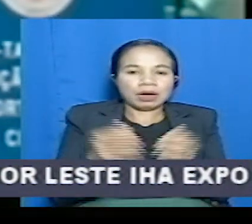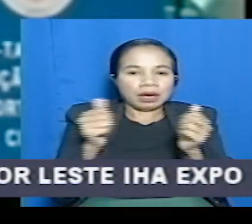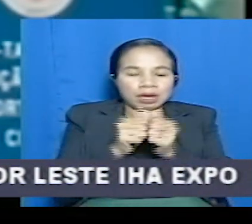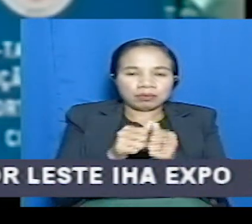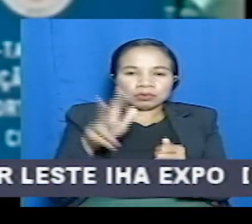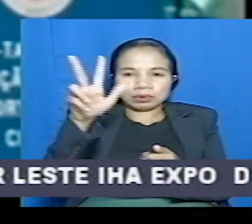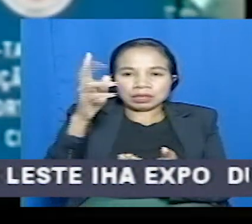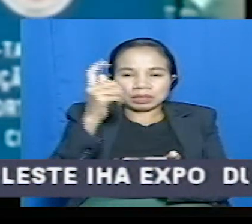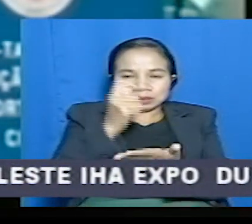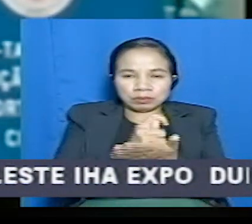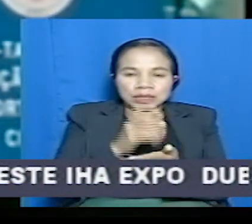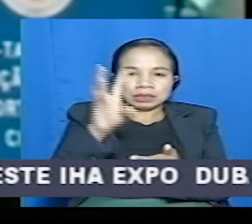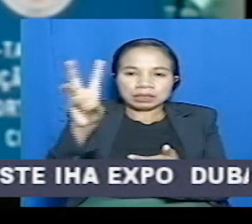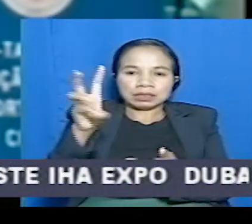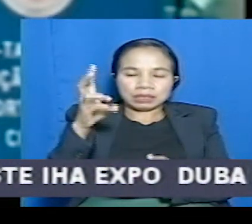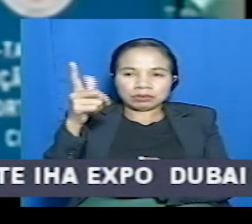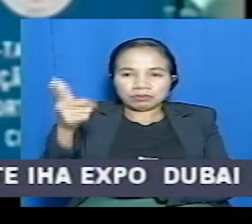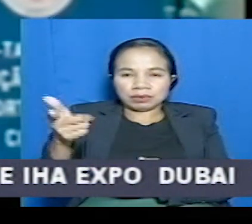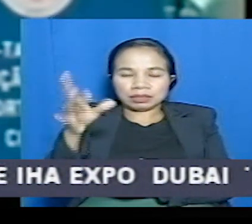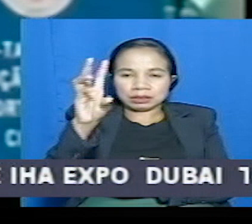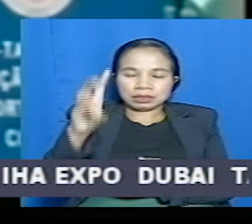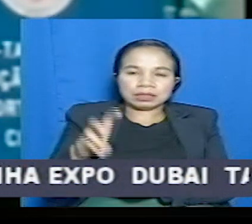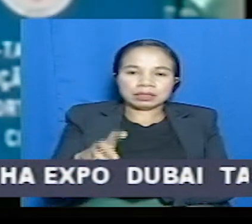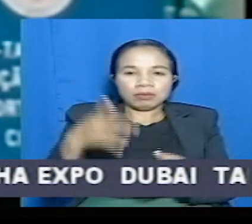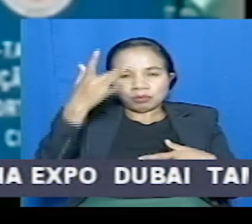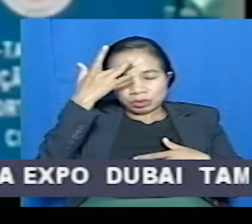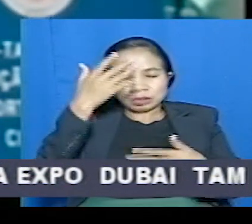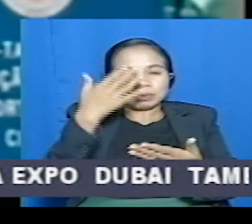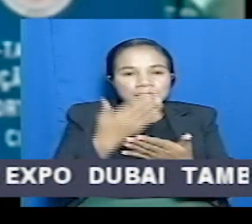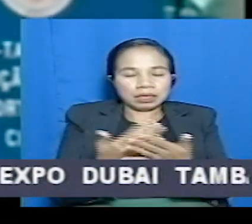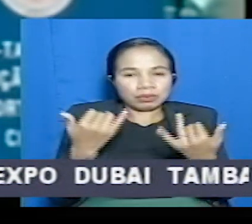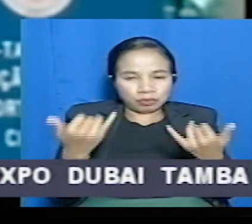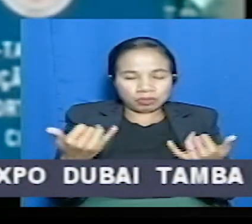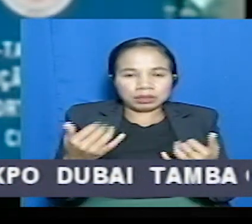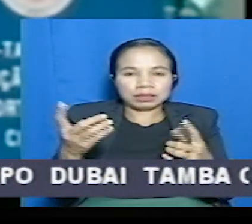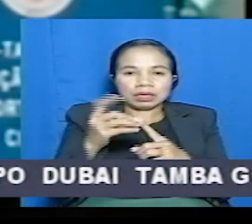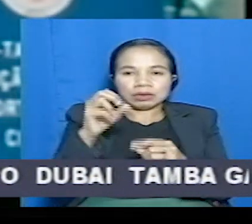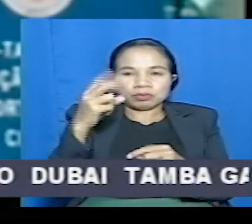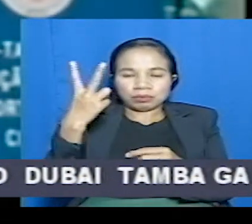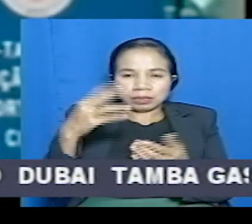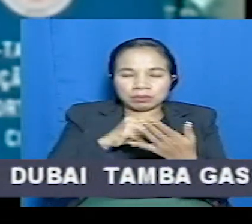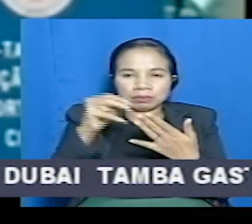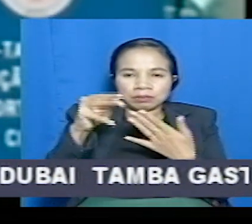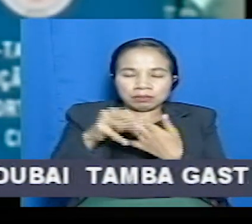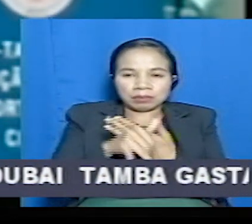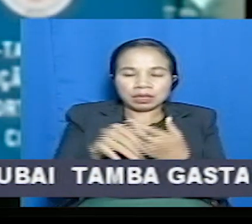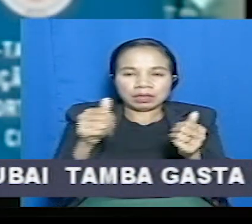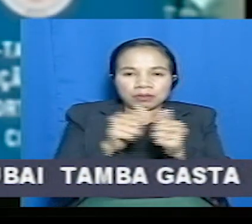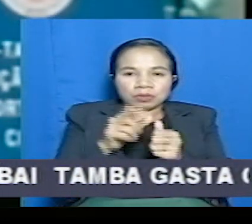3.626. Caso não beja recuperado ohin, dia 12 de maio 2021, há muito